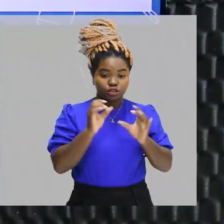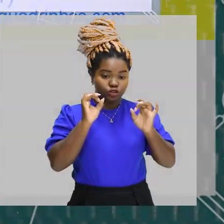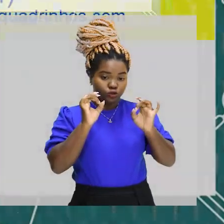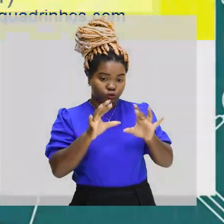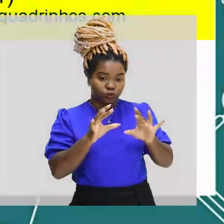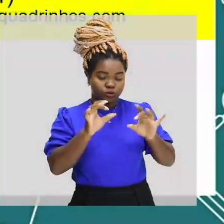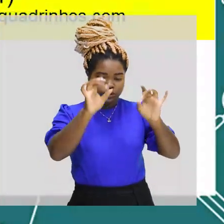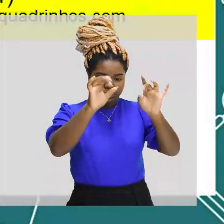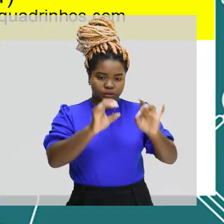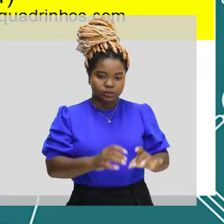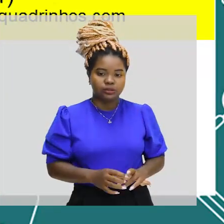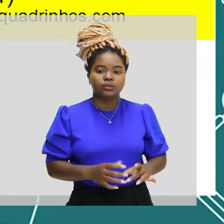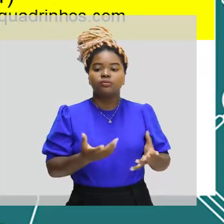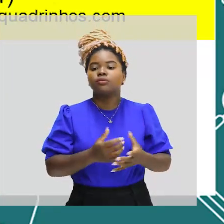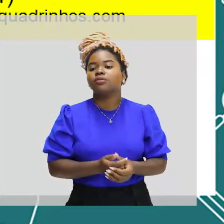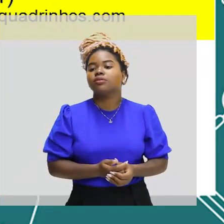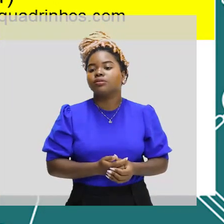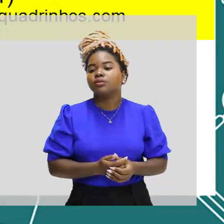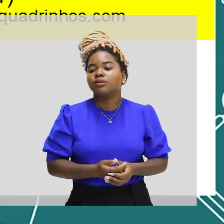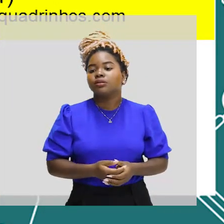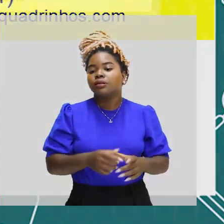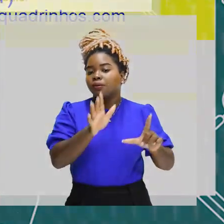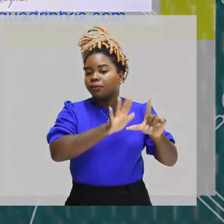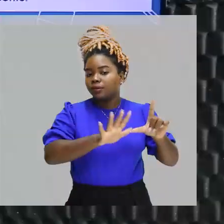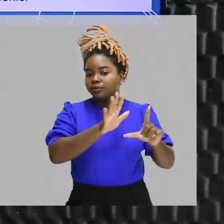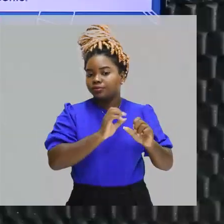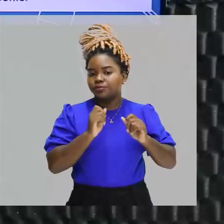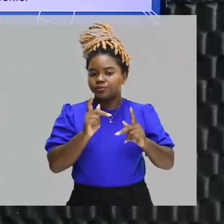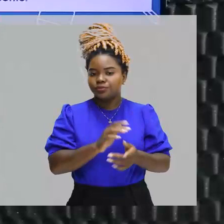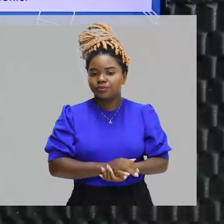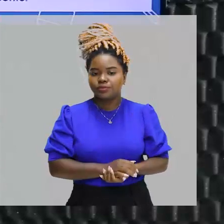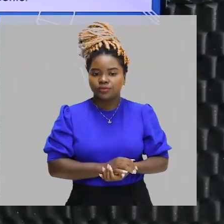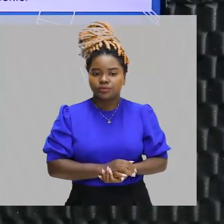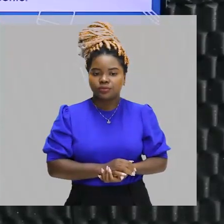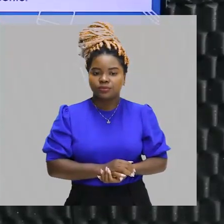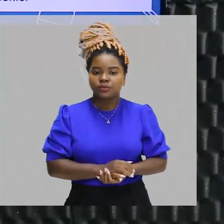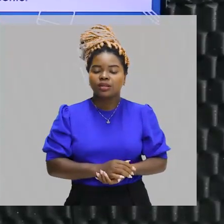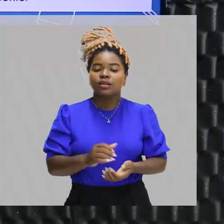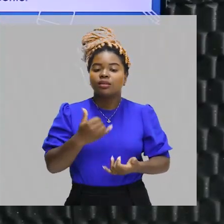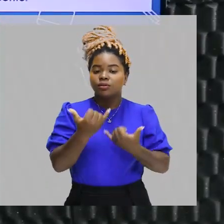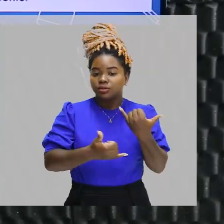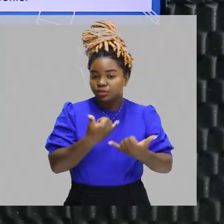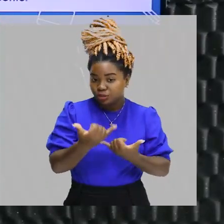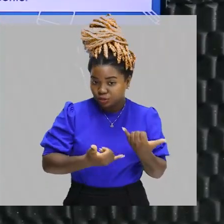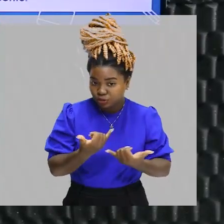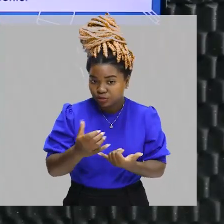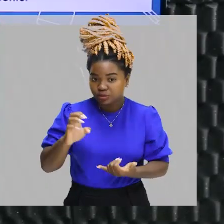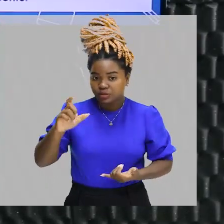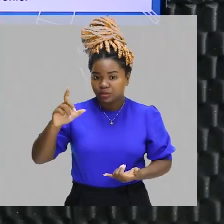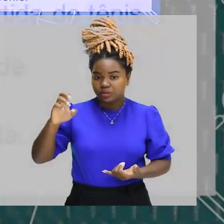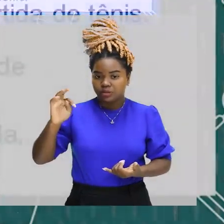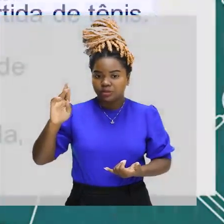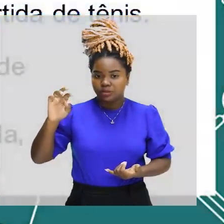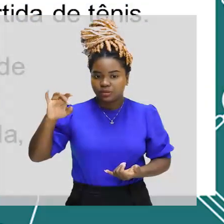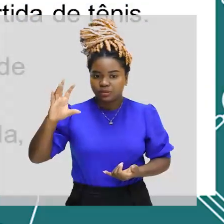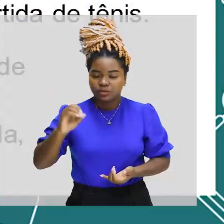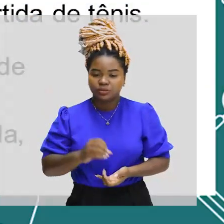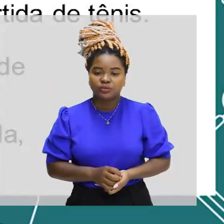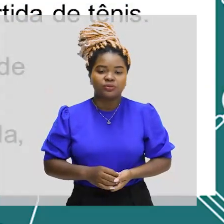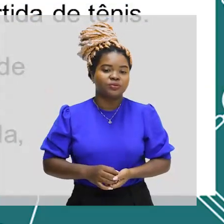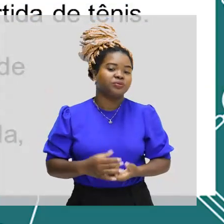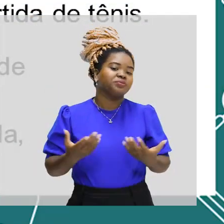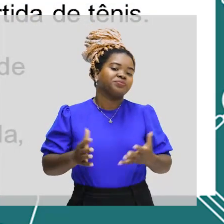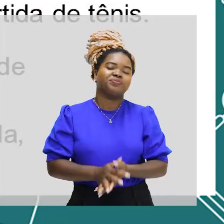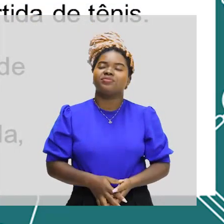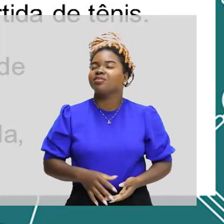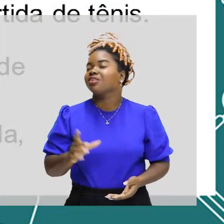quê? Porque nós temos uma aula inteira sobre história de quadrinhos. Jogos eletrônicos, o penúltimo item. Pois é, gente, eu sei